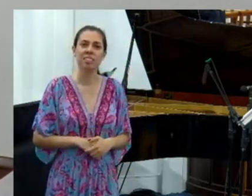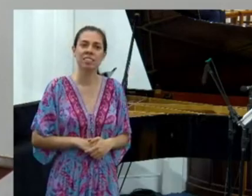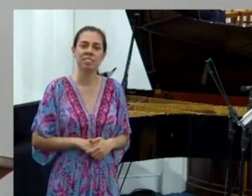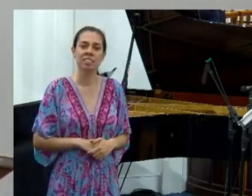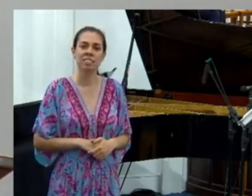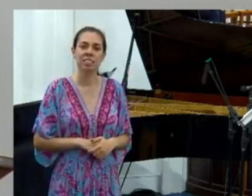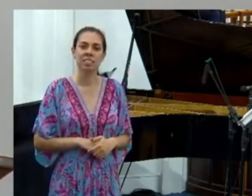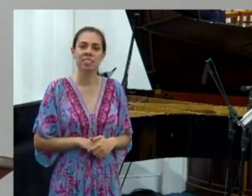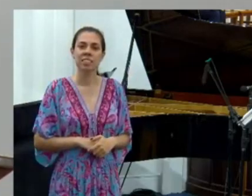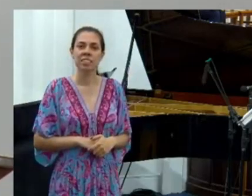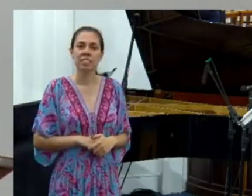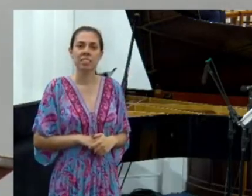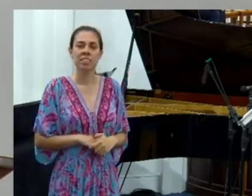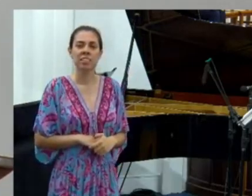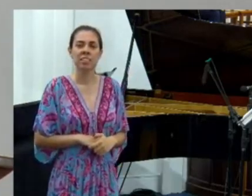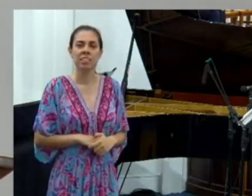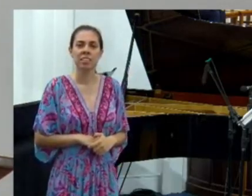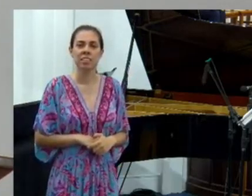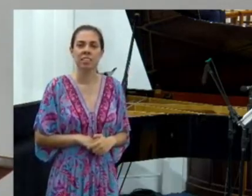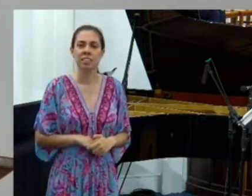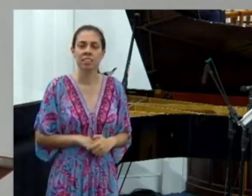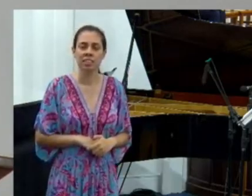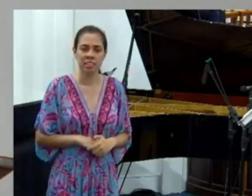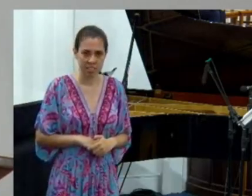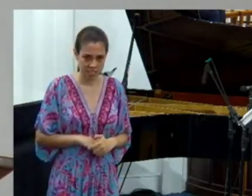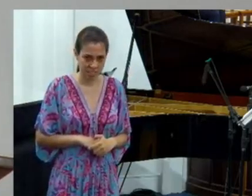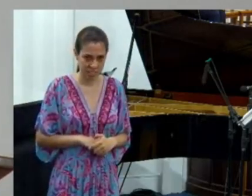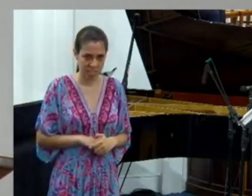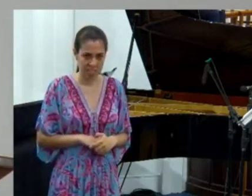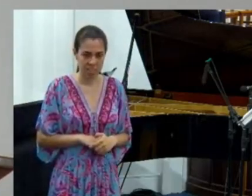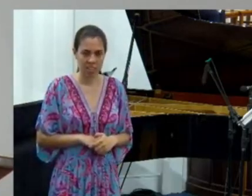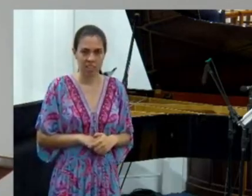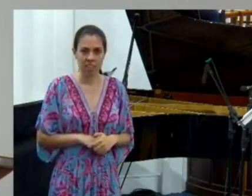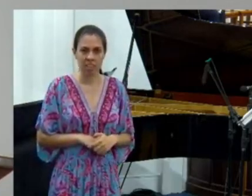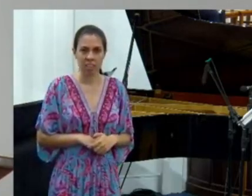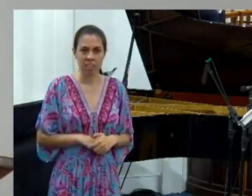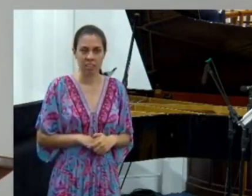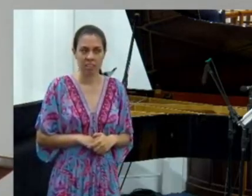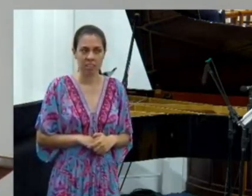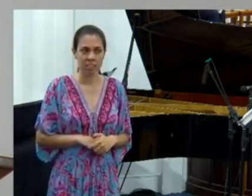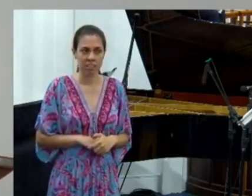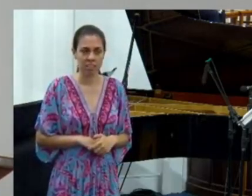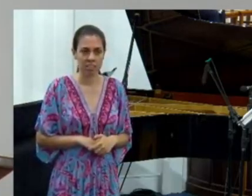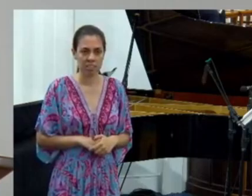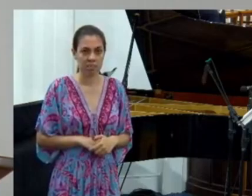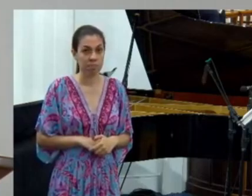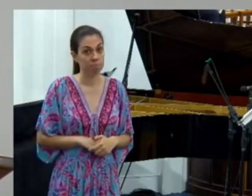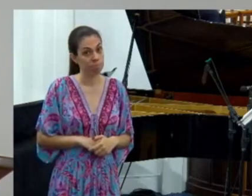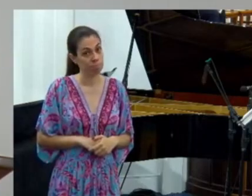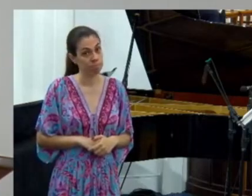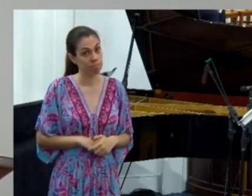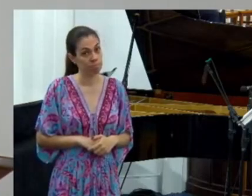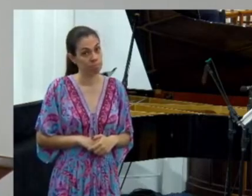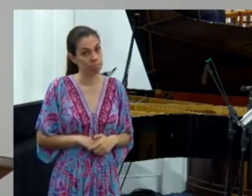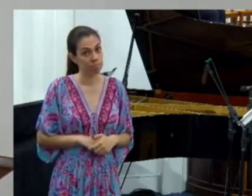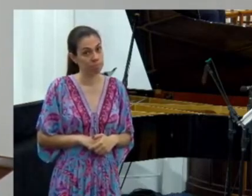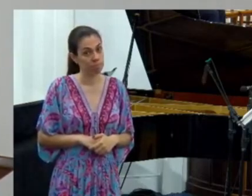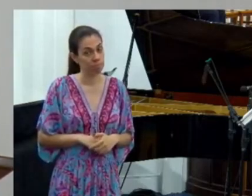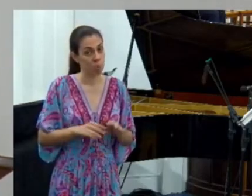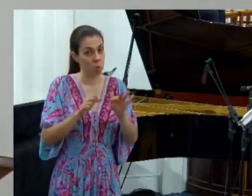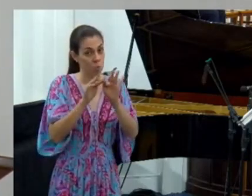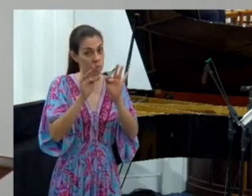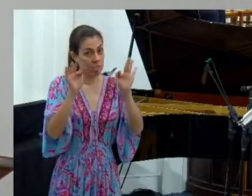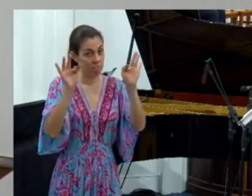primeiros anos? Ou tem se assemelhado mais ao templo da época de Herodes, que